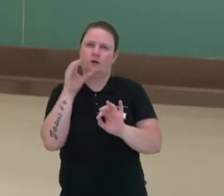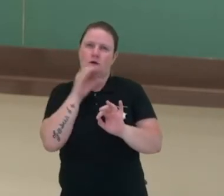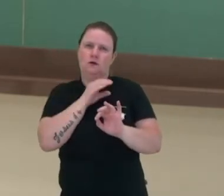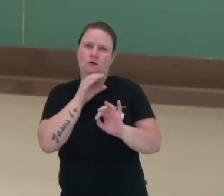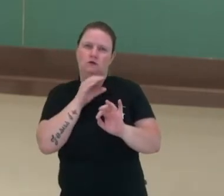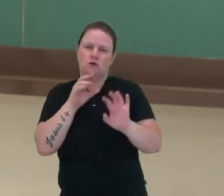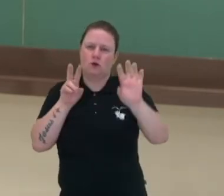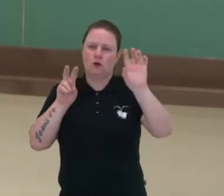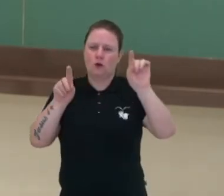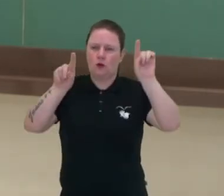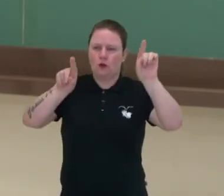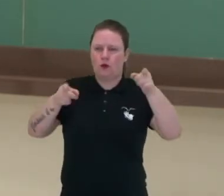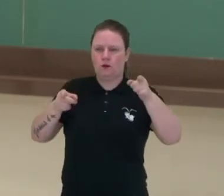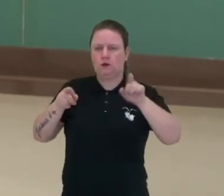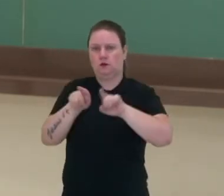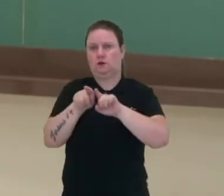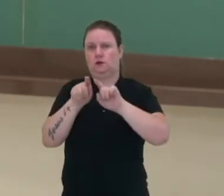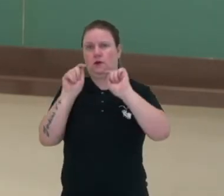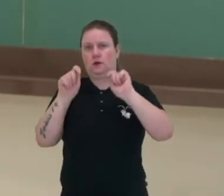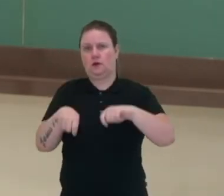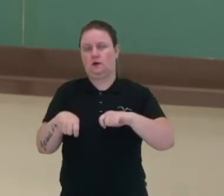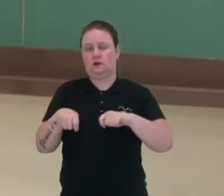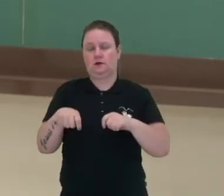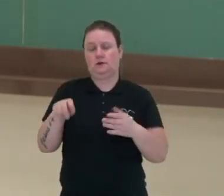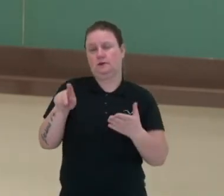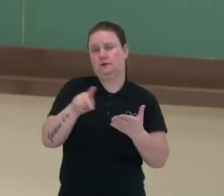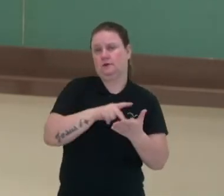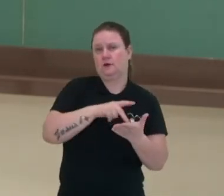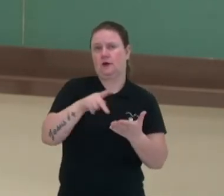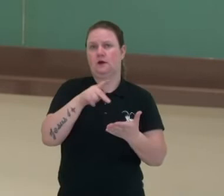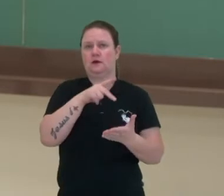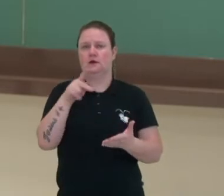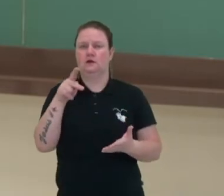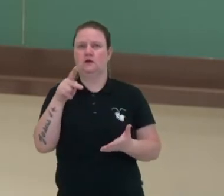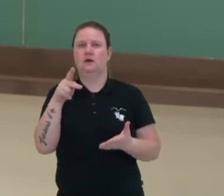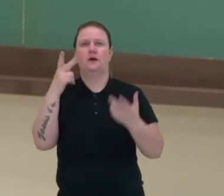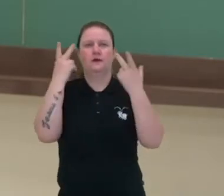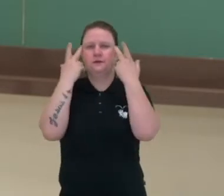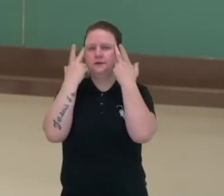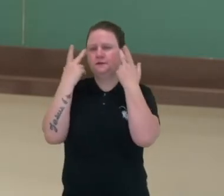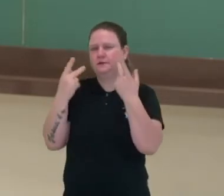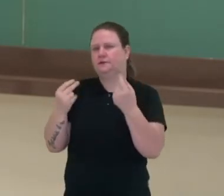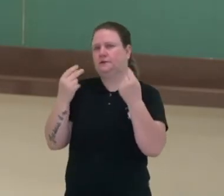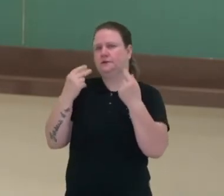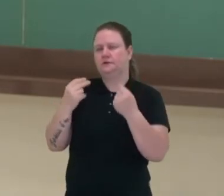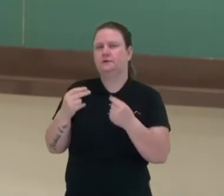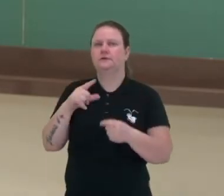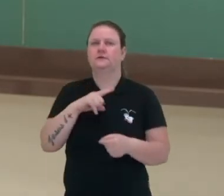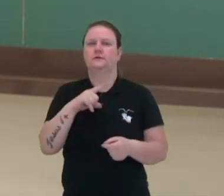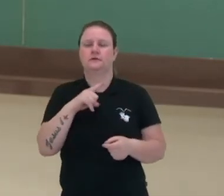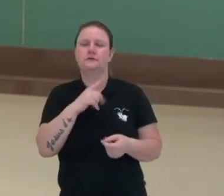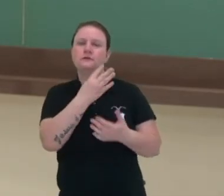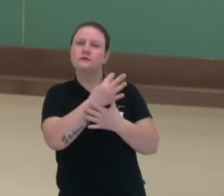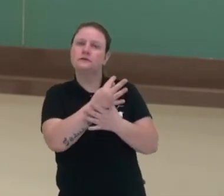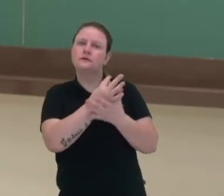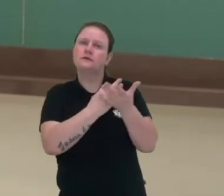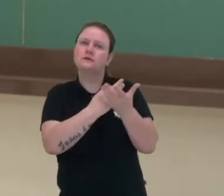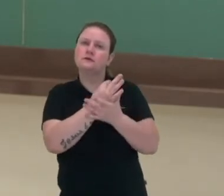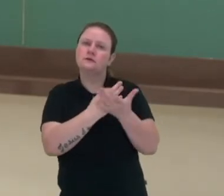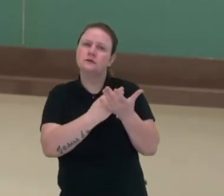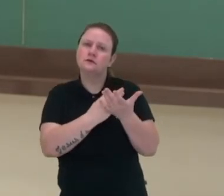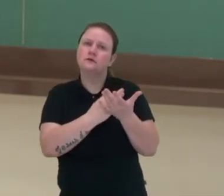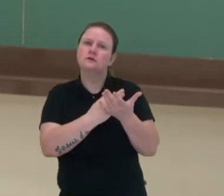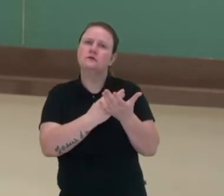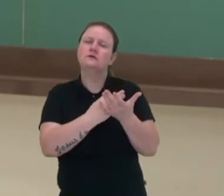esse outro texto. A poesia geralmente vai ter passagens, trechos que relembram. A poesia